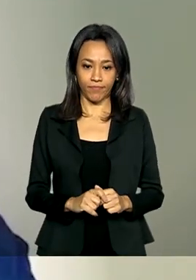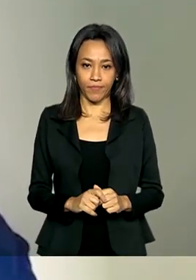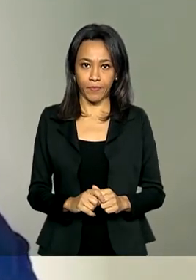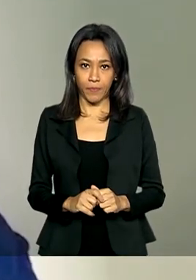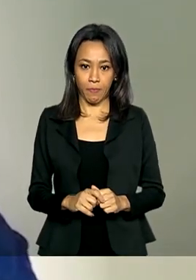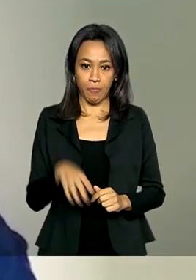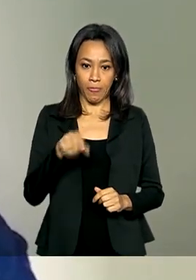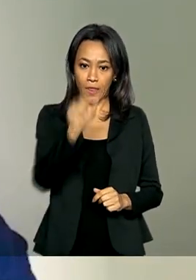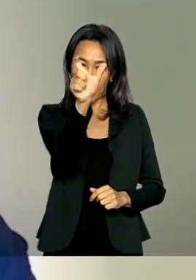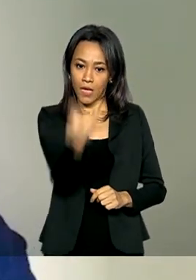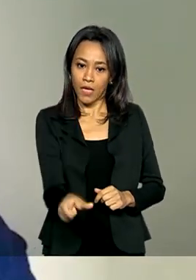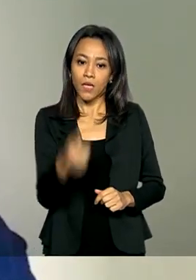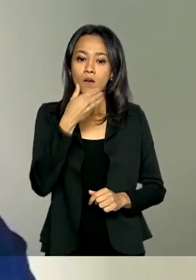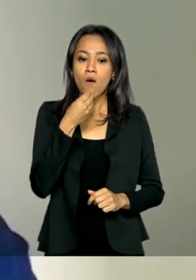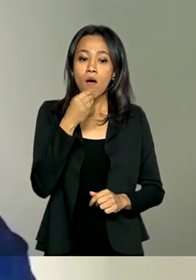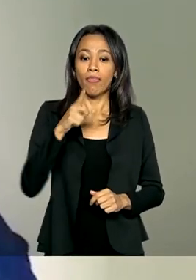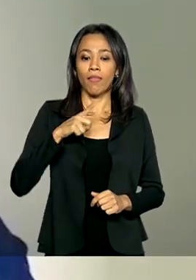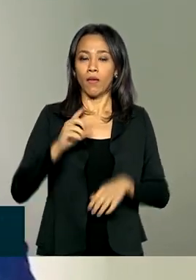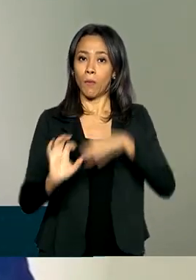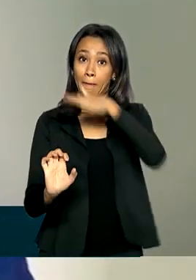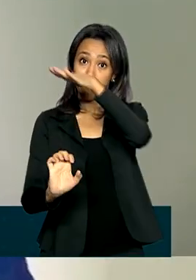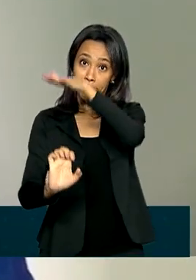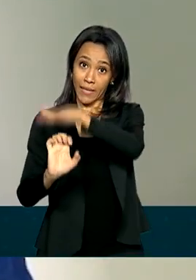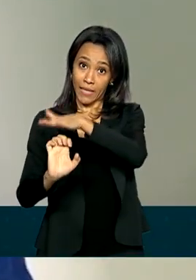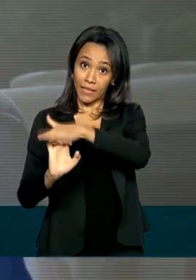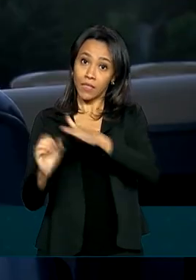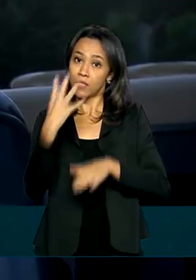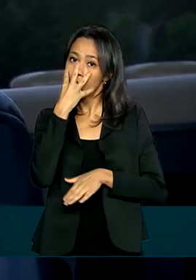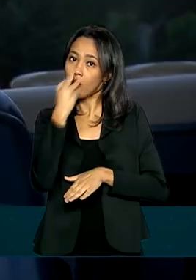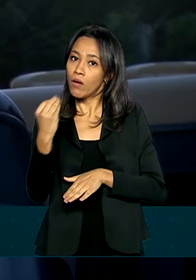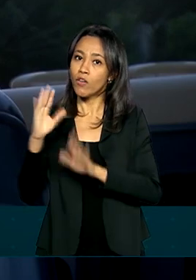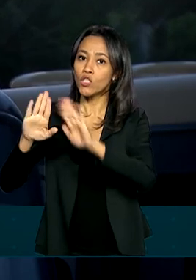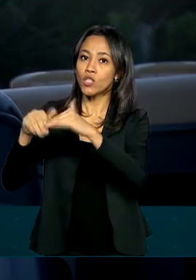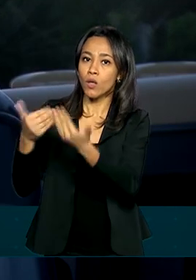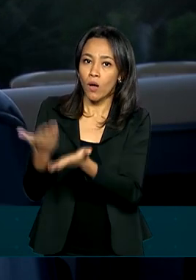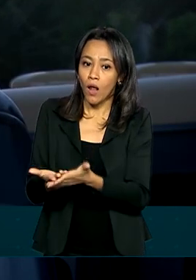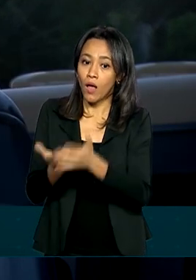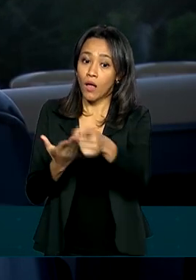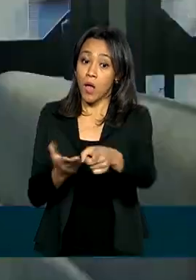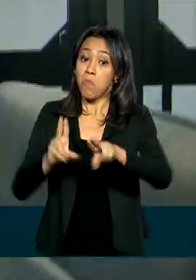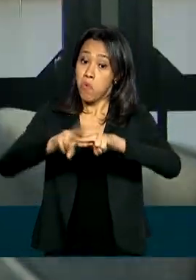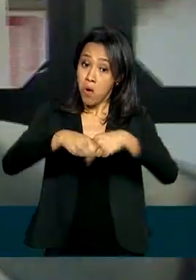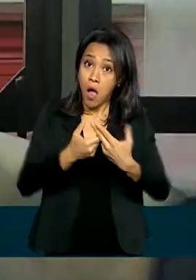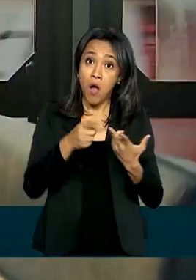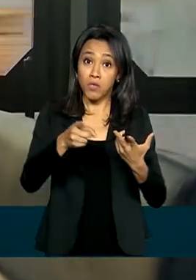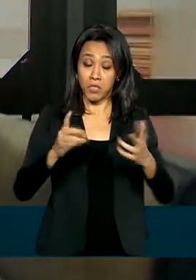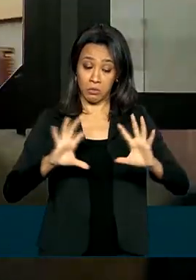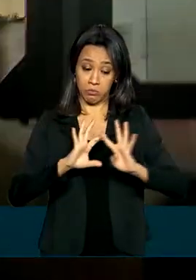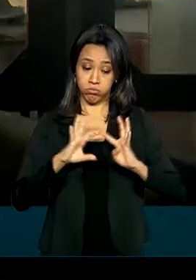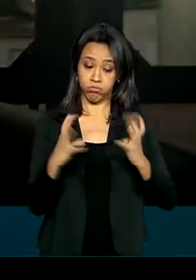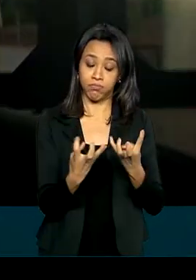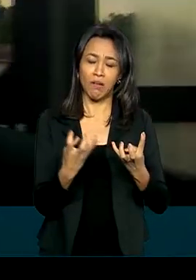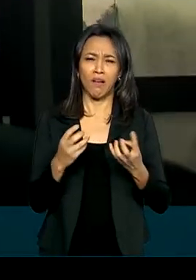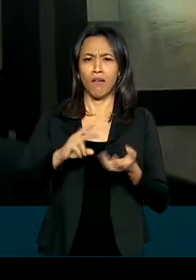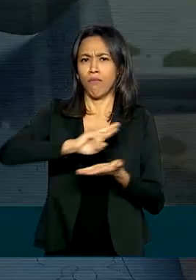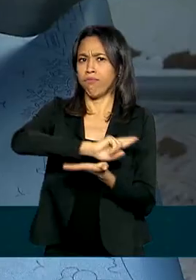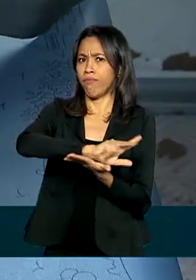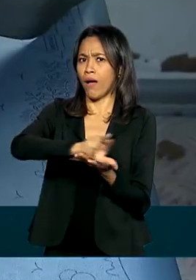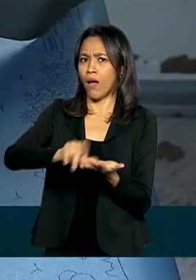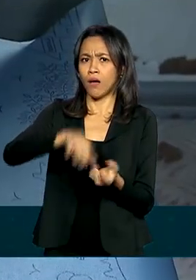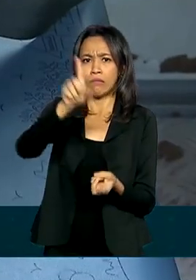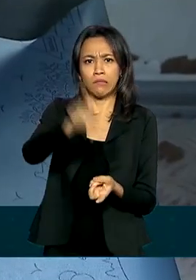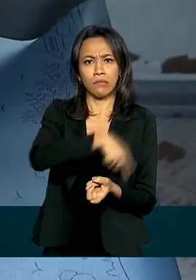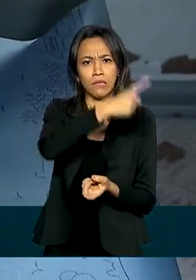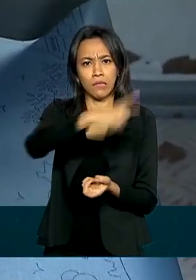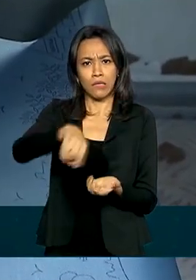Pablo é dono de uma empresa de transporte escolar. Por causa da pandemia, teve vários contratos cancelados e